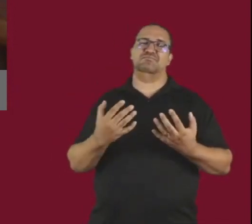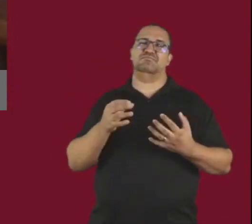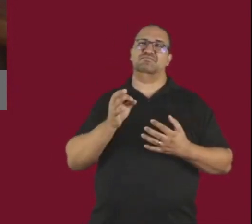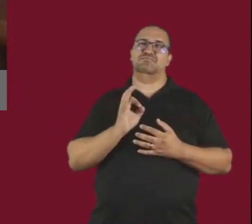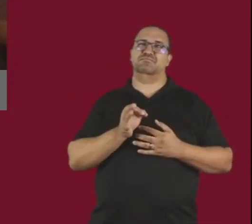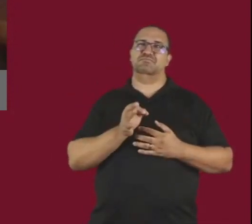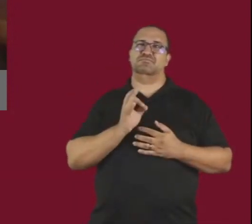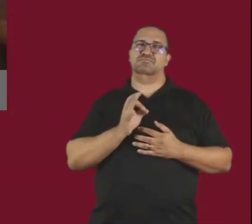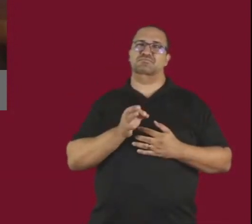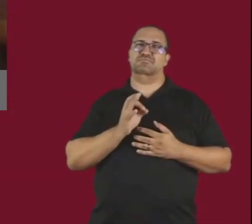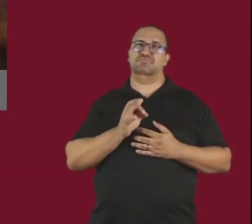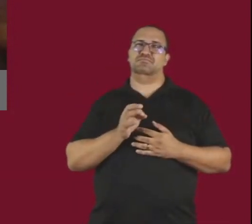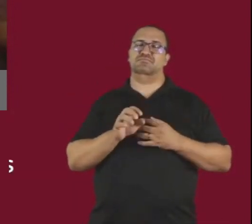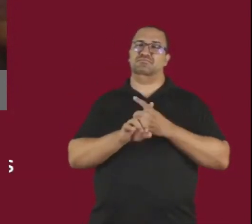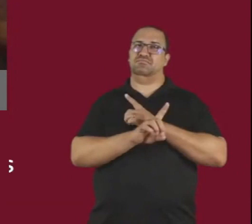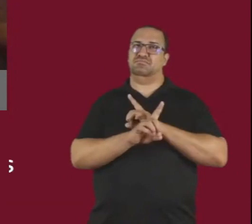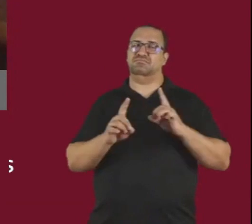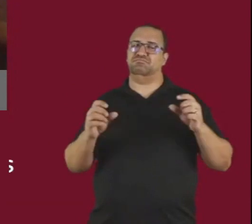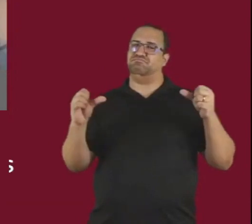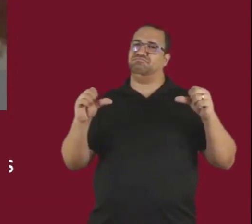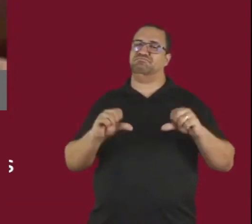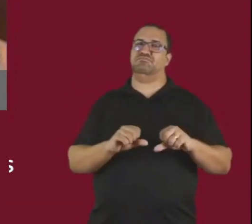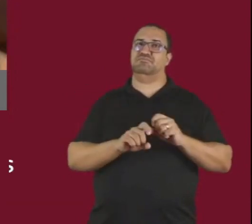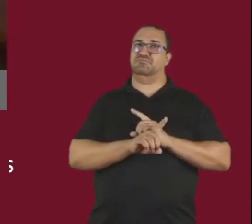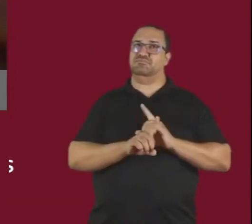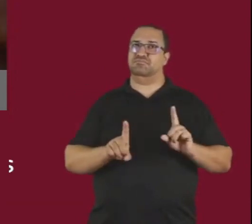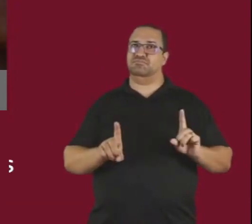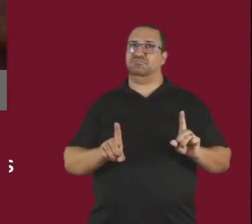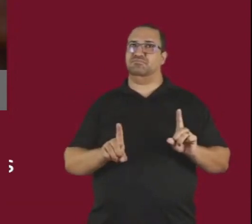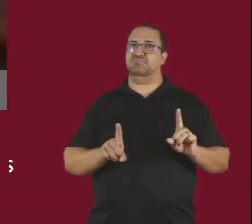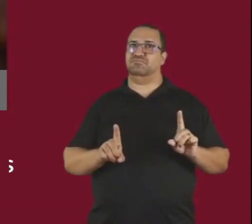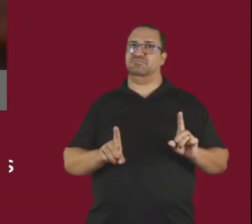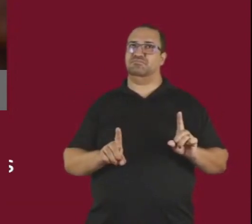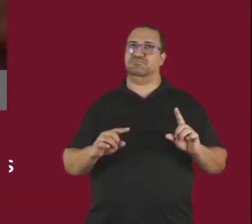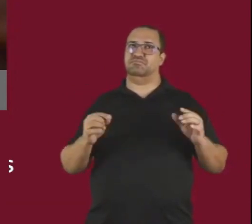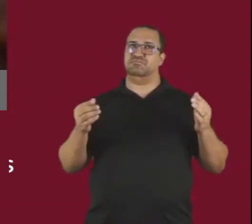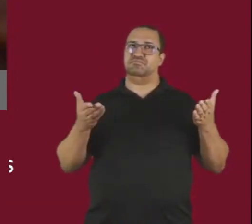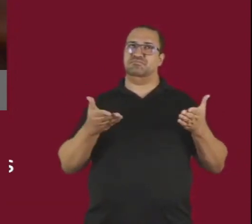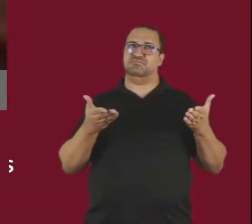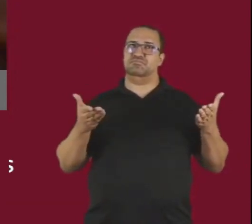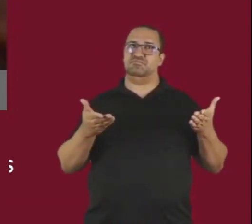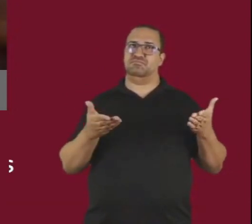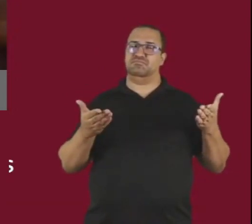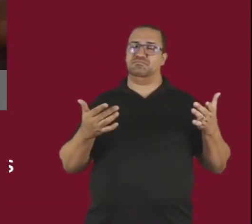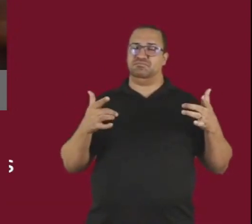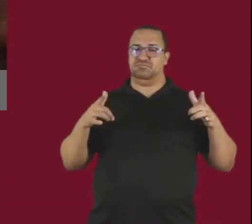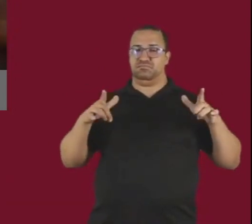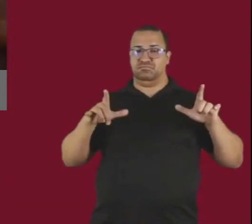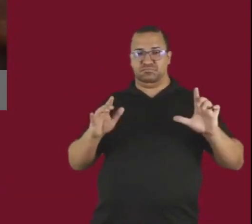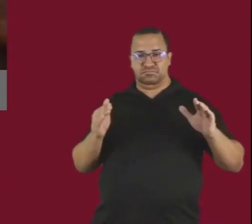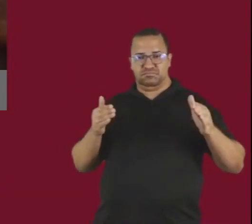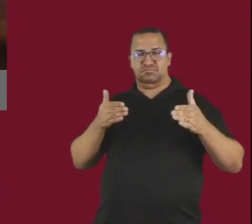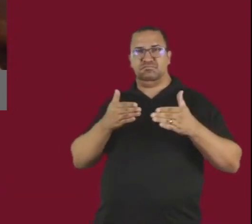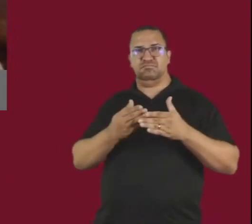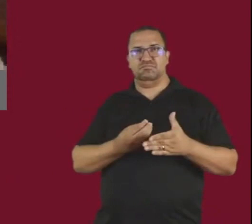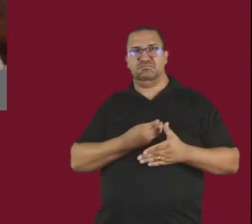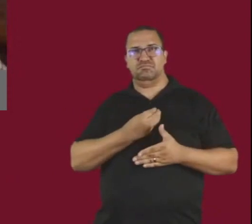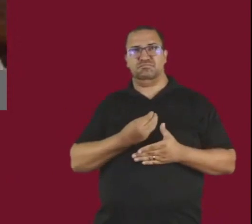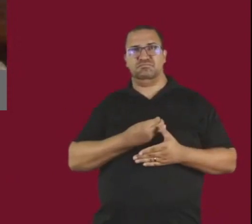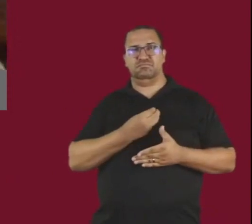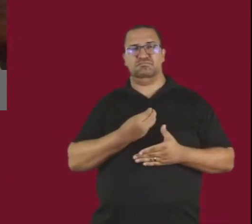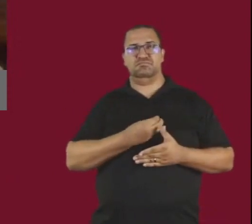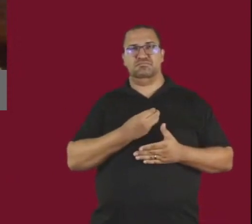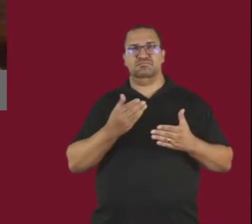são negacionistas. Porque nesse momento limite que a gente está vivendo, nesse